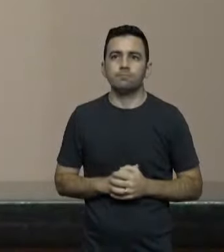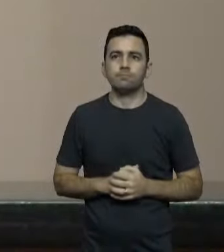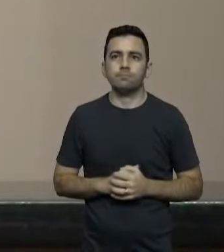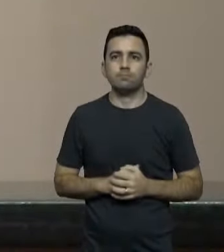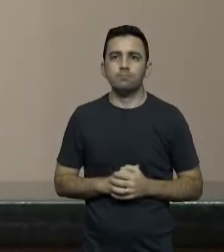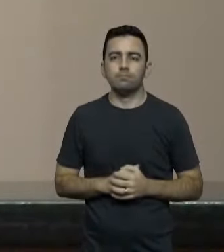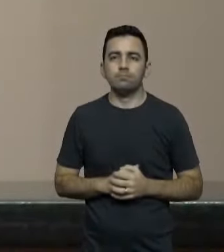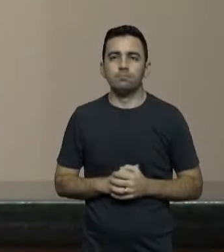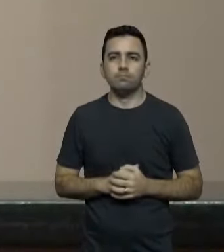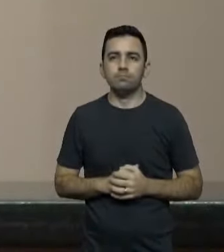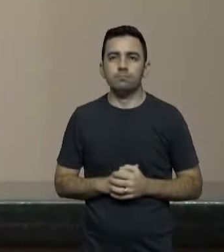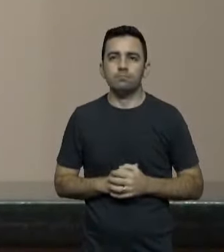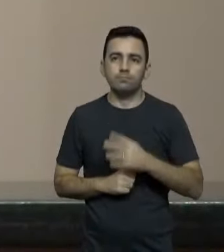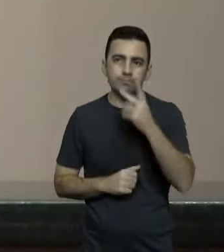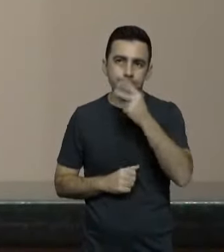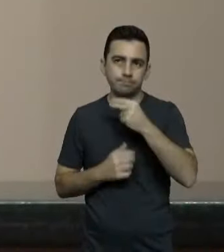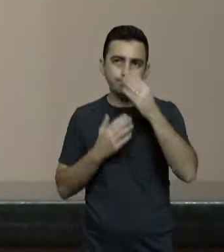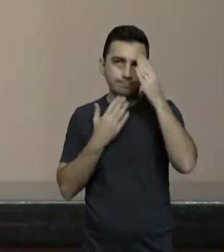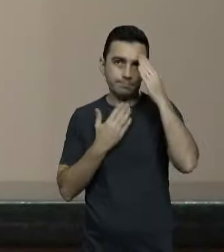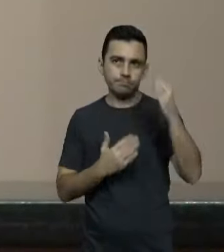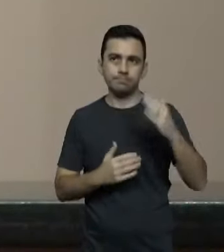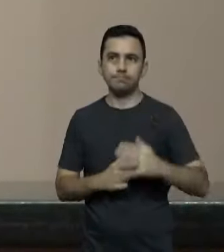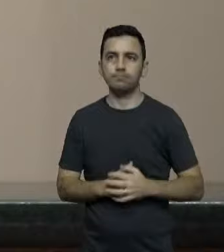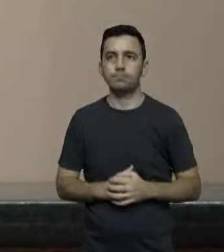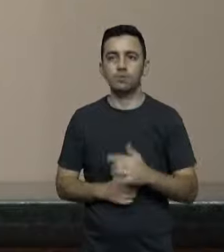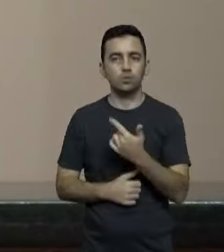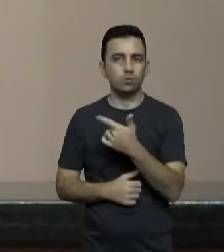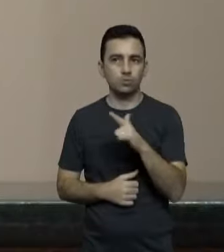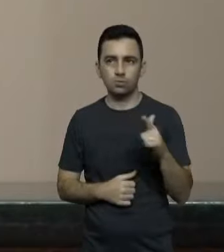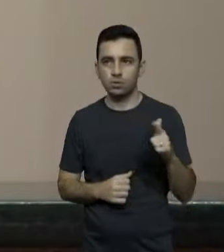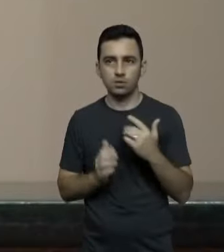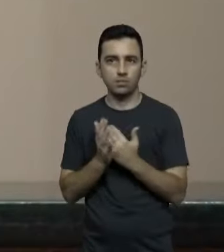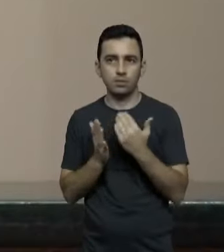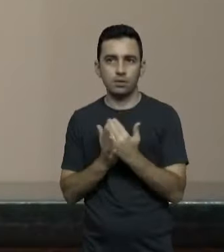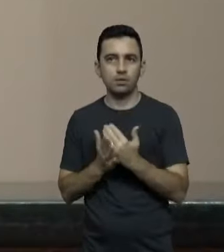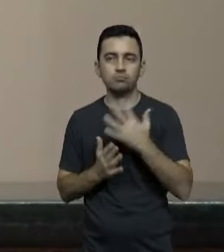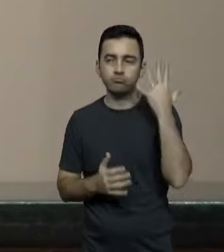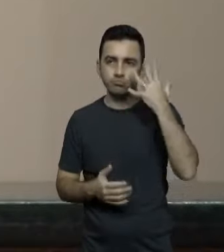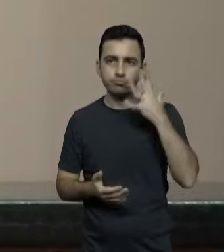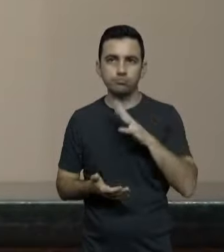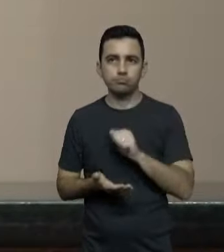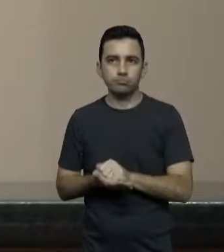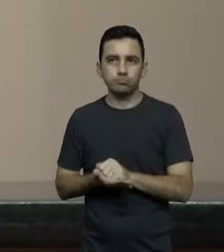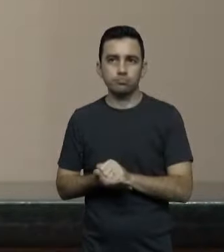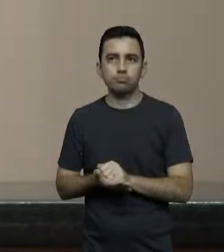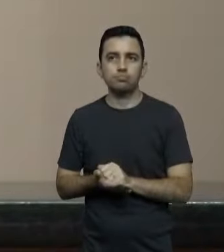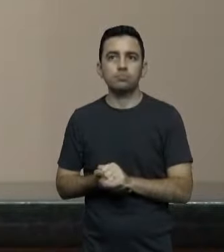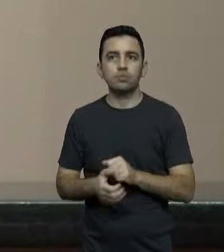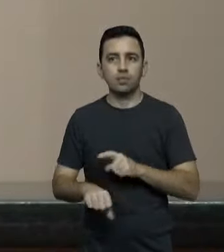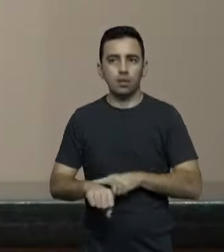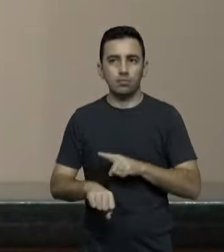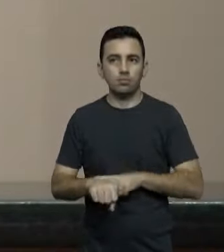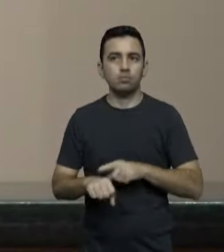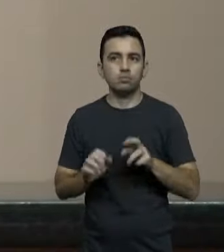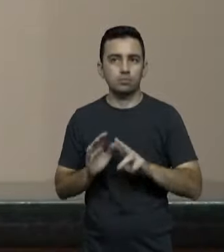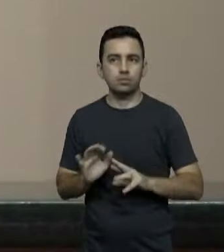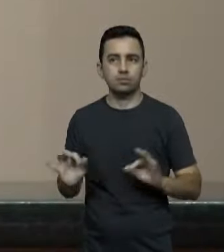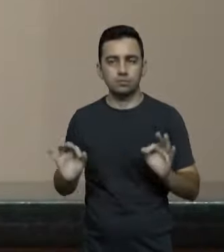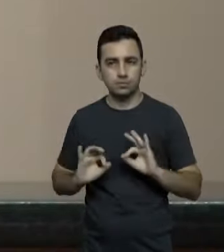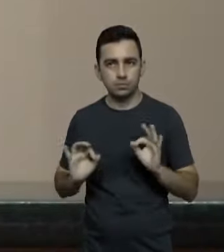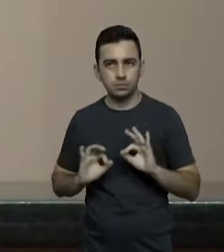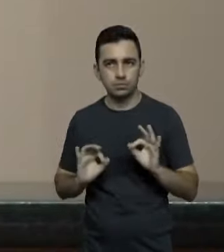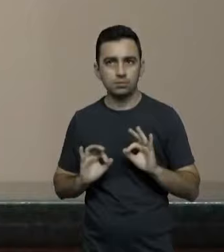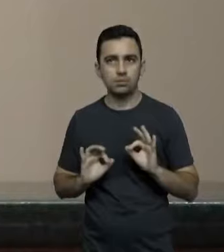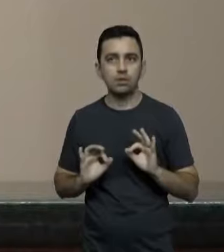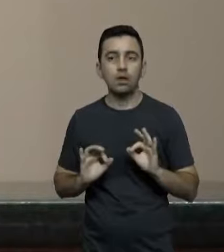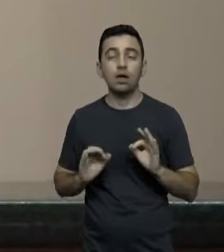Deputado Kennedy, muito obrigado. Não havendo mais oradores inscritos, não havendo tempo regimental, nada mais havendo a tratar,